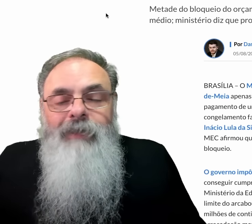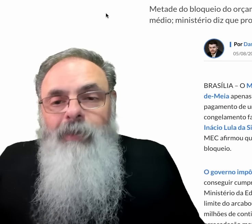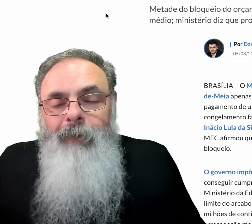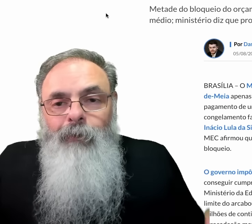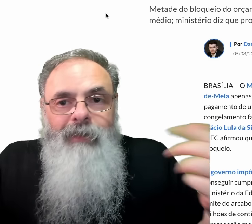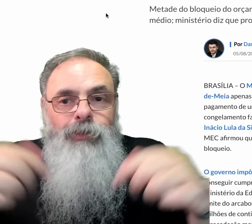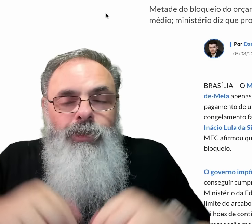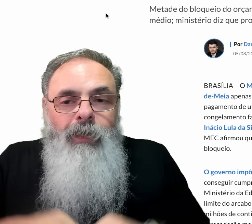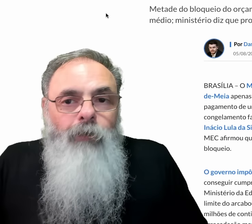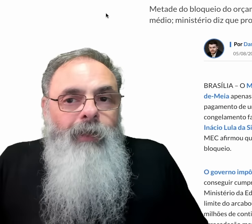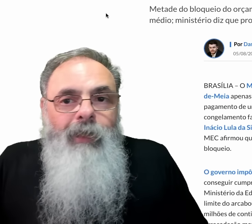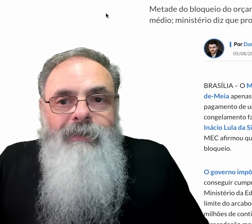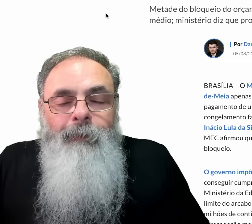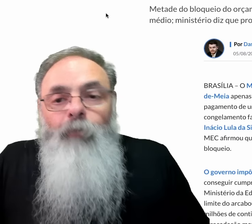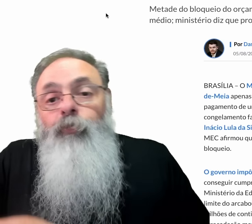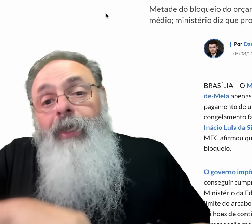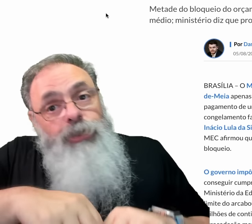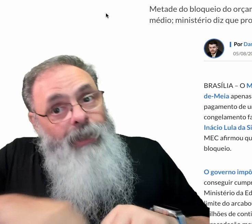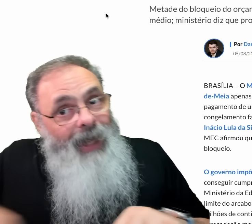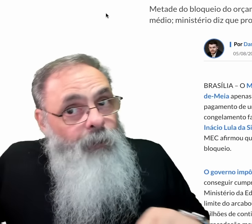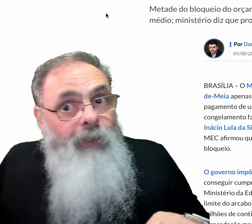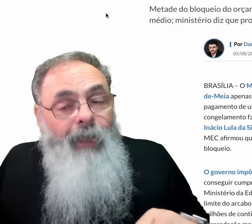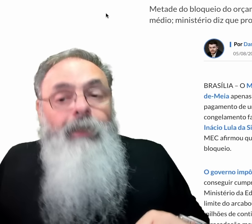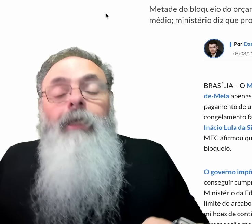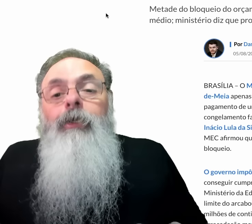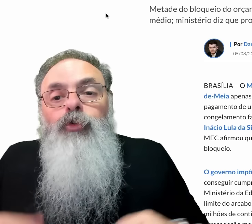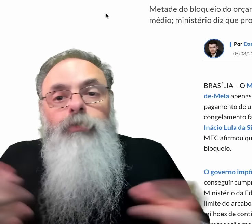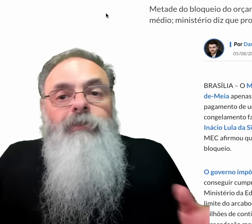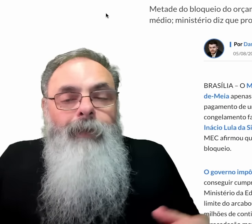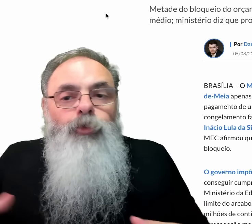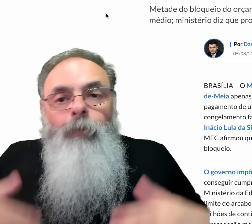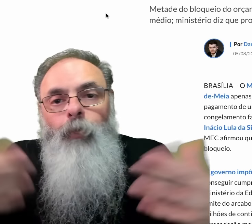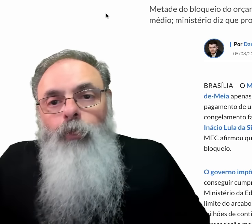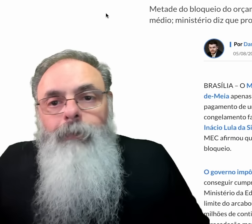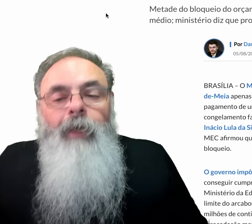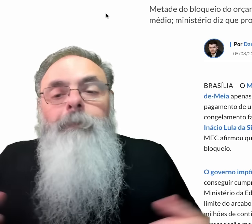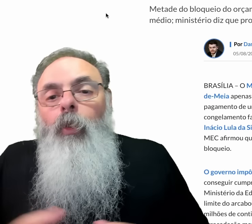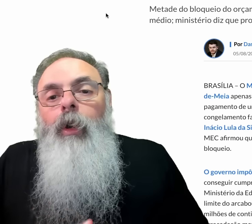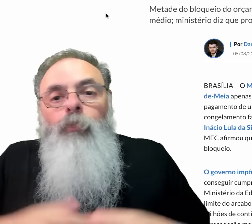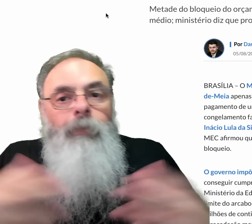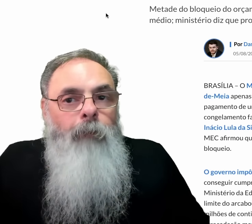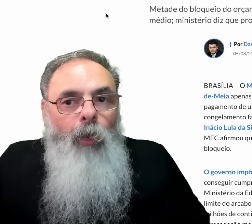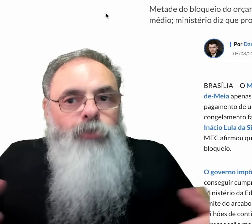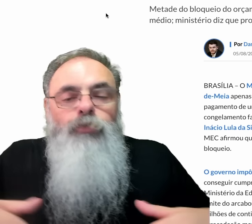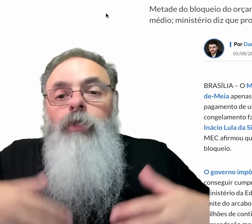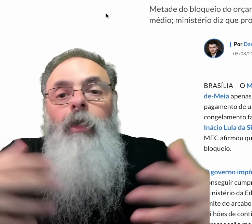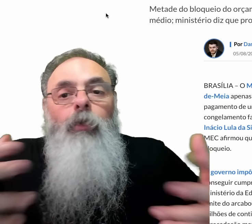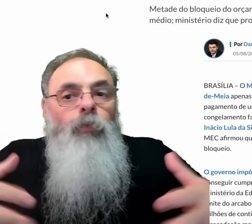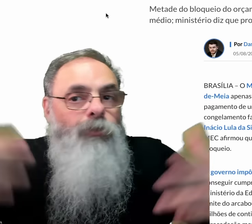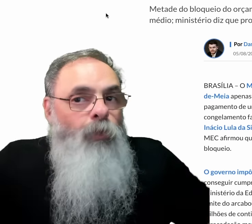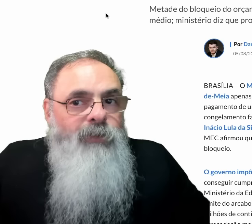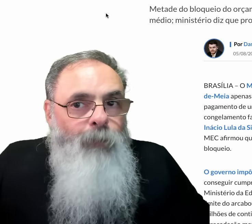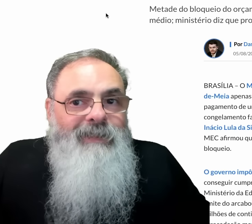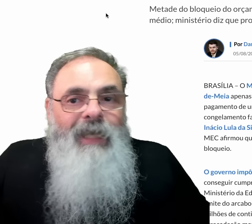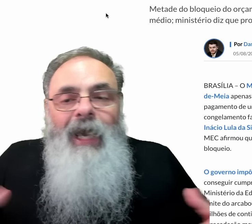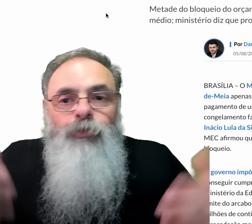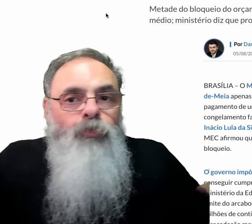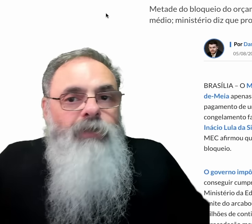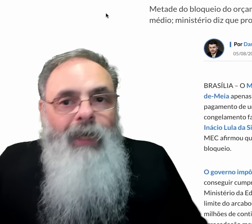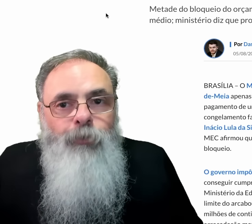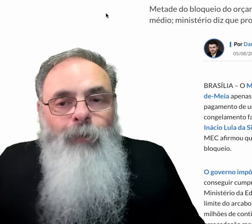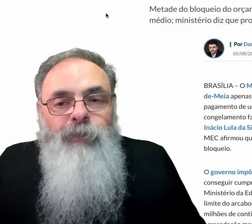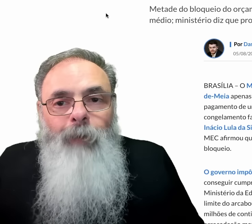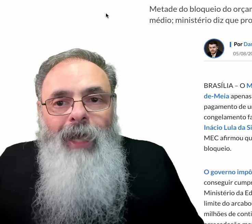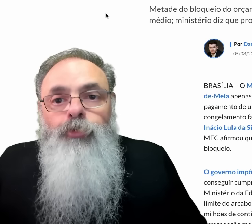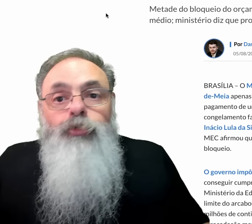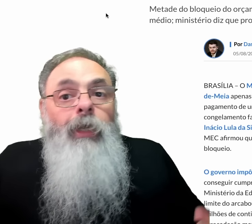não percebendo que esse dinheiro que ela recebeu foi retirado dela justamente com uma economia pior com impostos com as coisas mais caras com